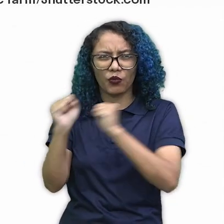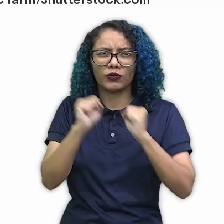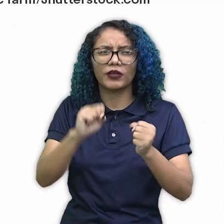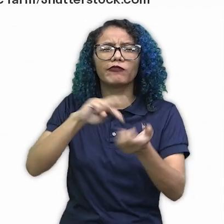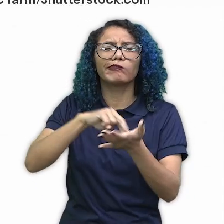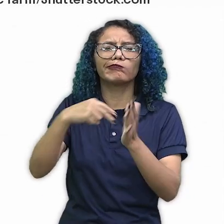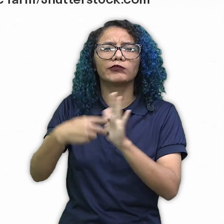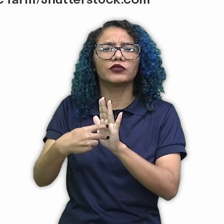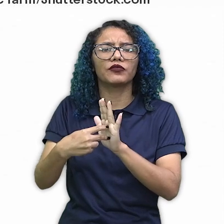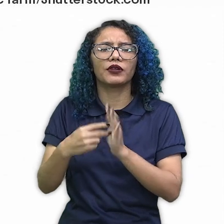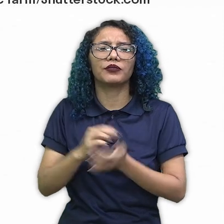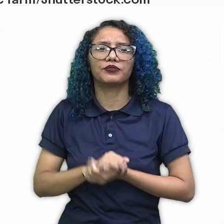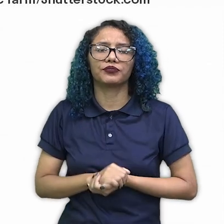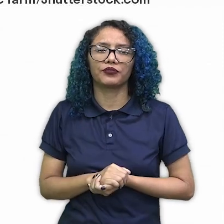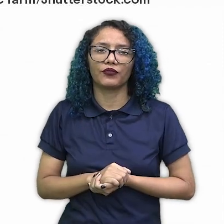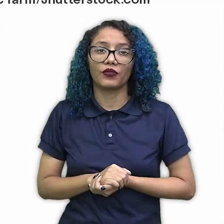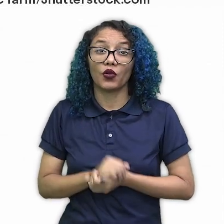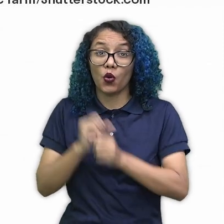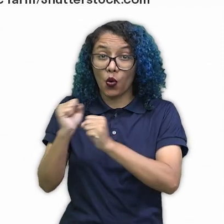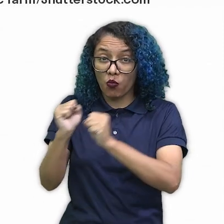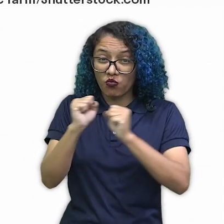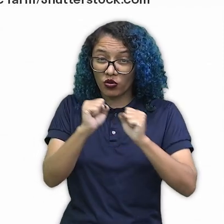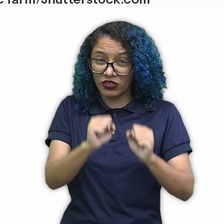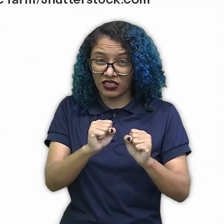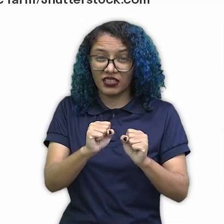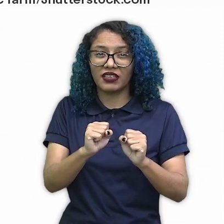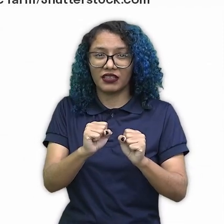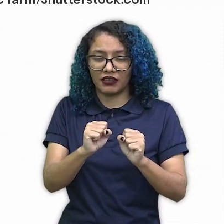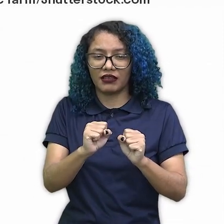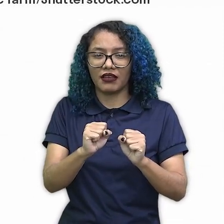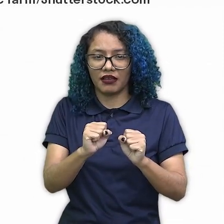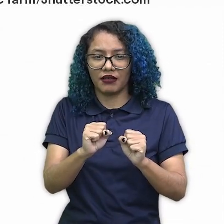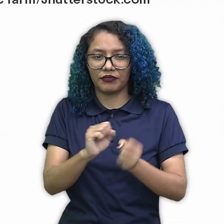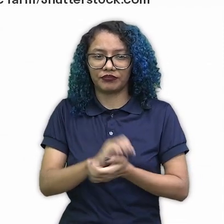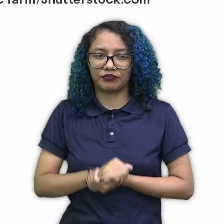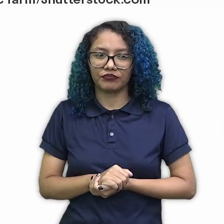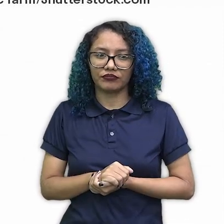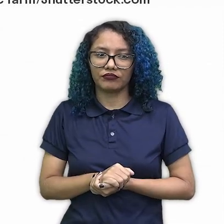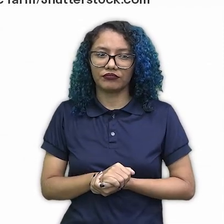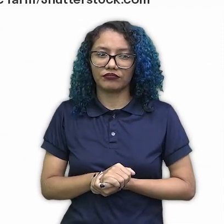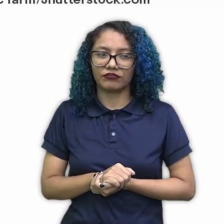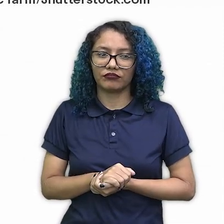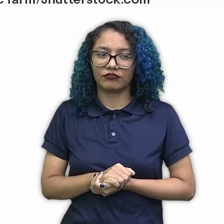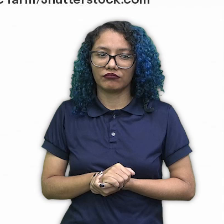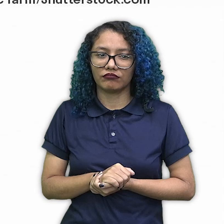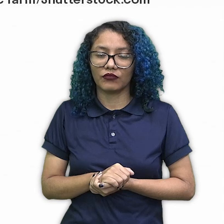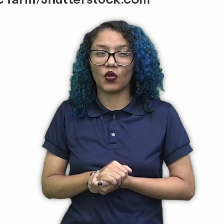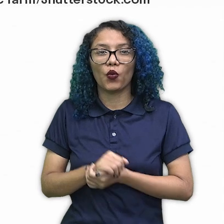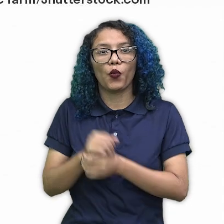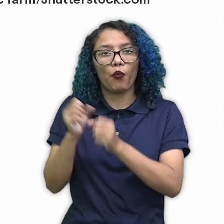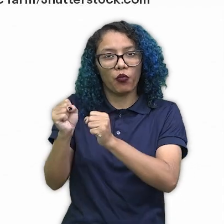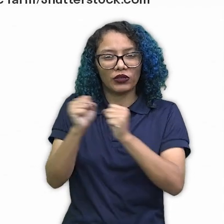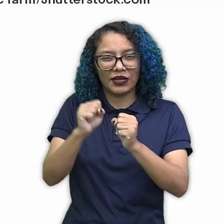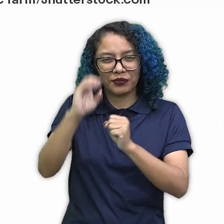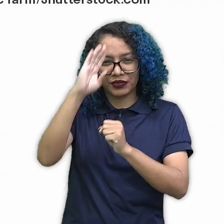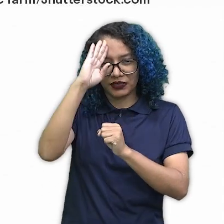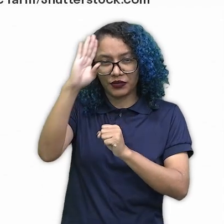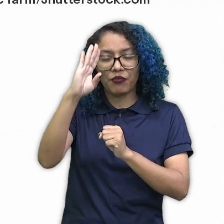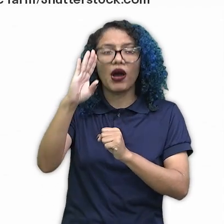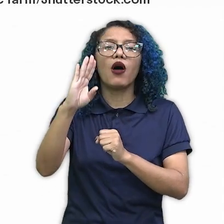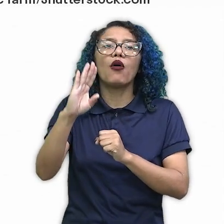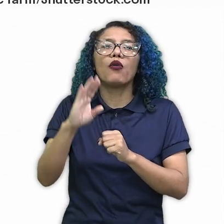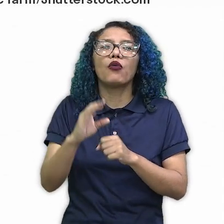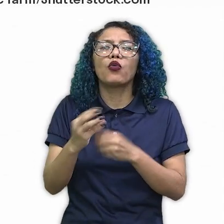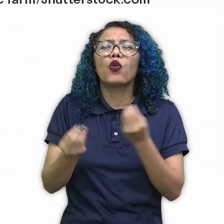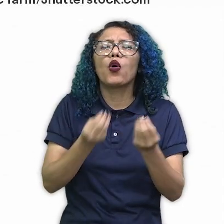falando do quê? Que o poder que existia e era exercido em larga escala, por meio de quem? De